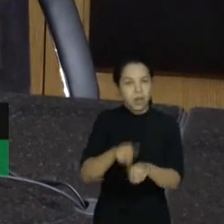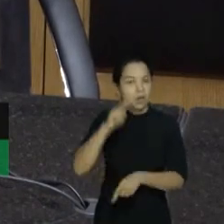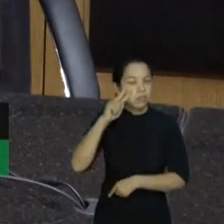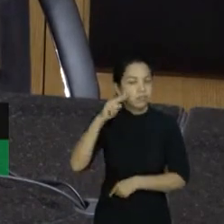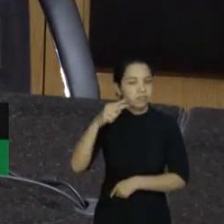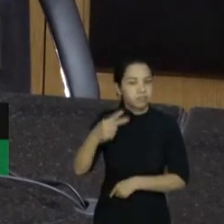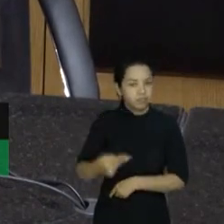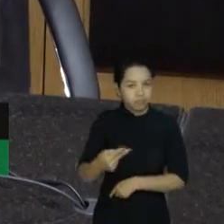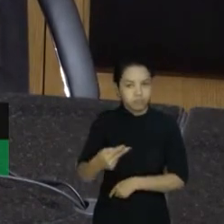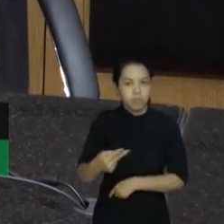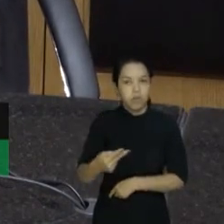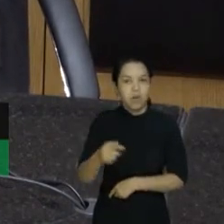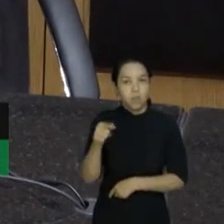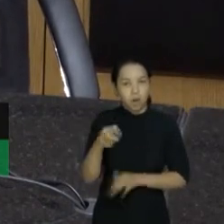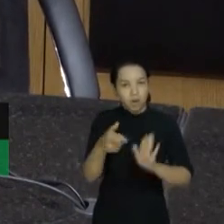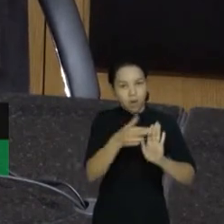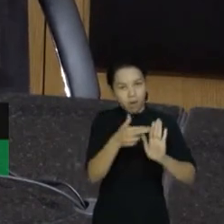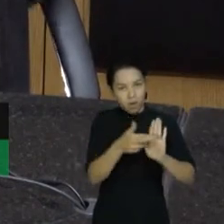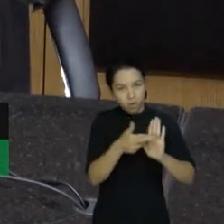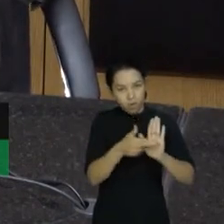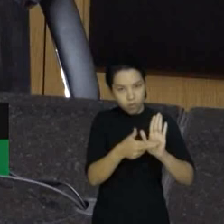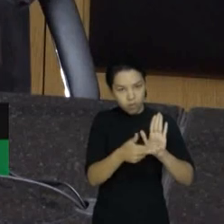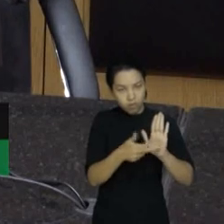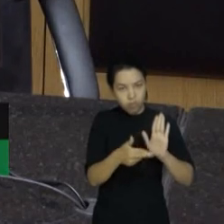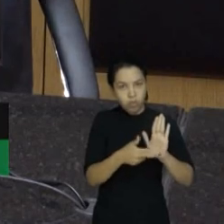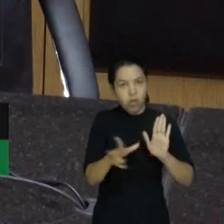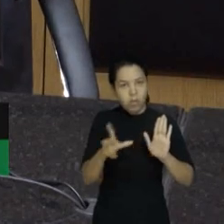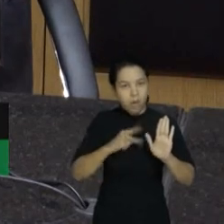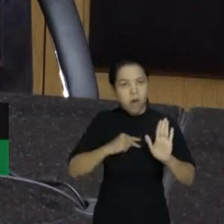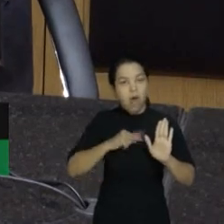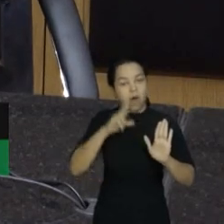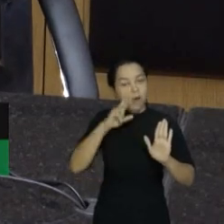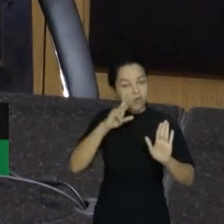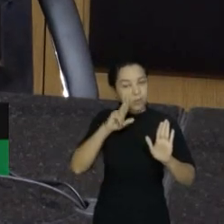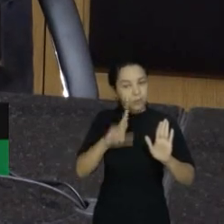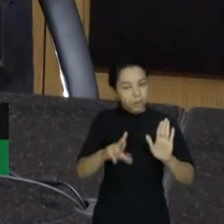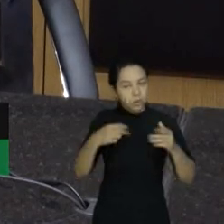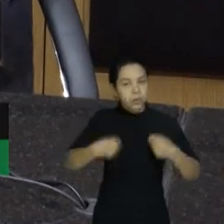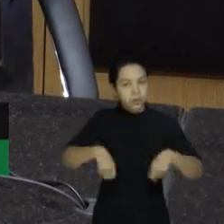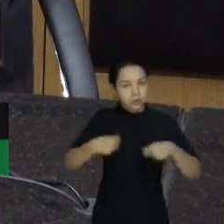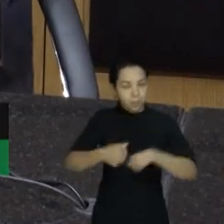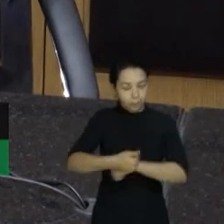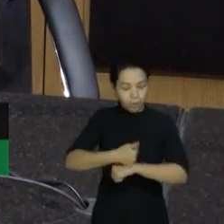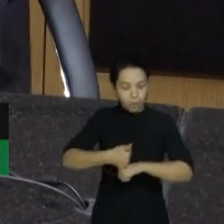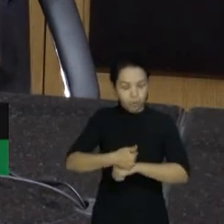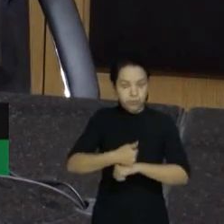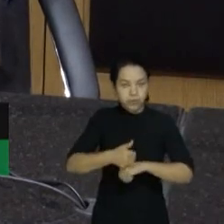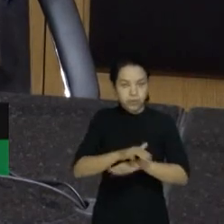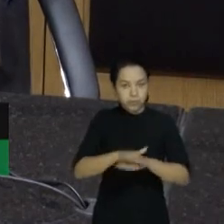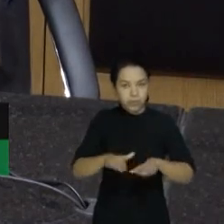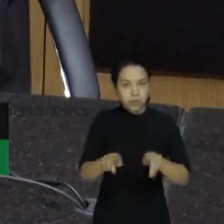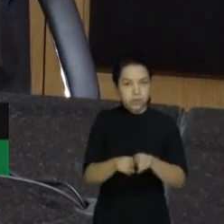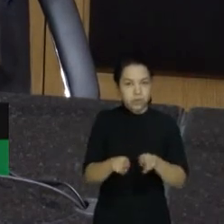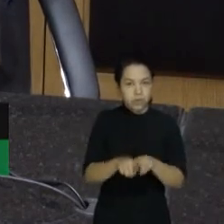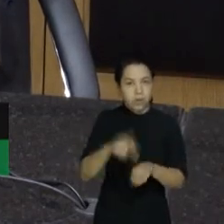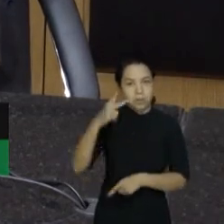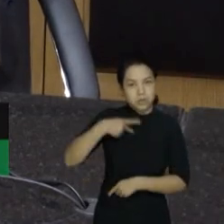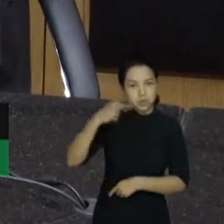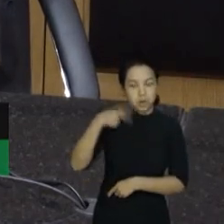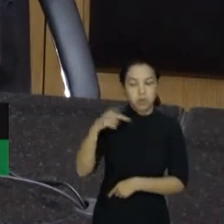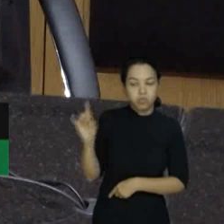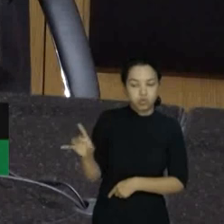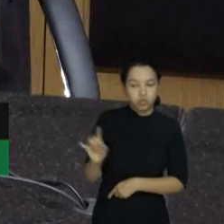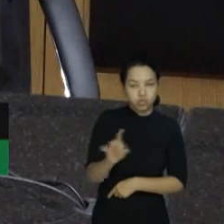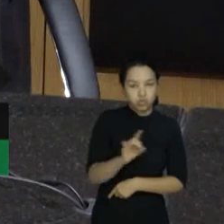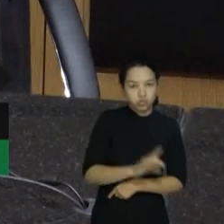e por esse regulamento merece o respeito, não só profissional, mas pessoal na individualidade